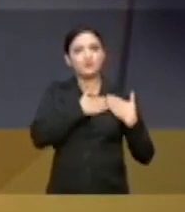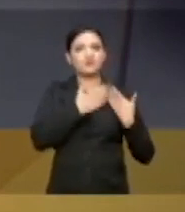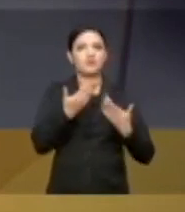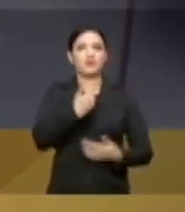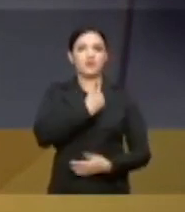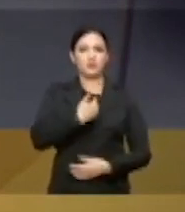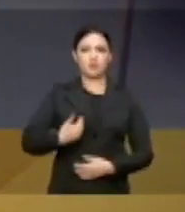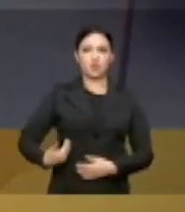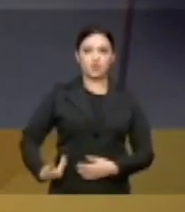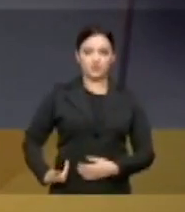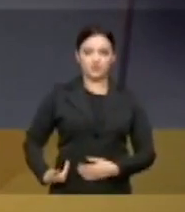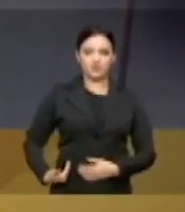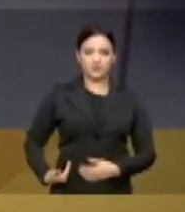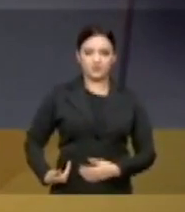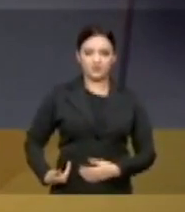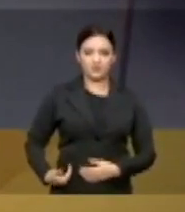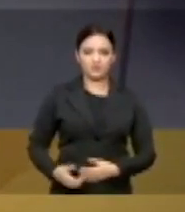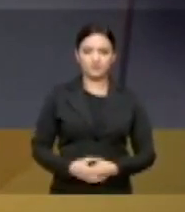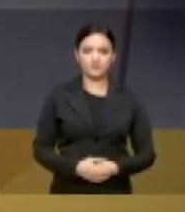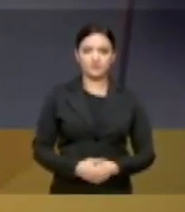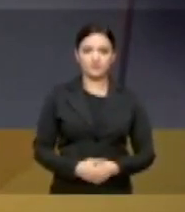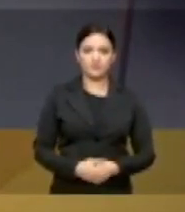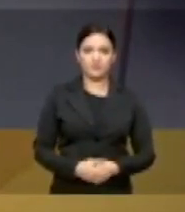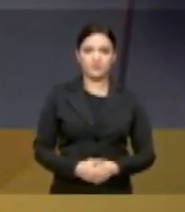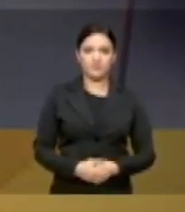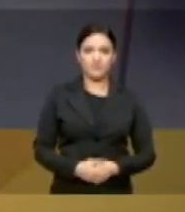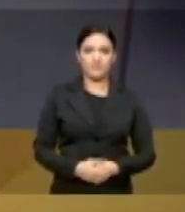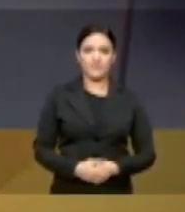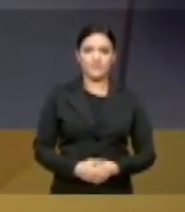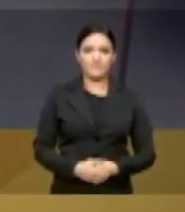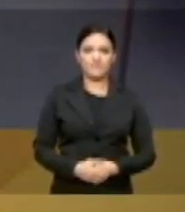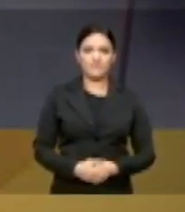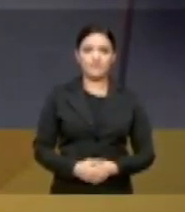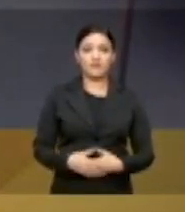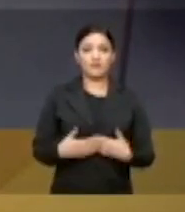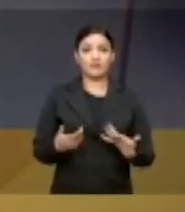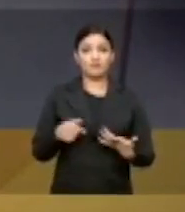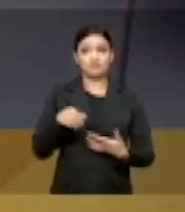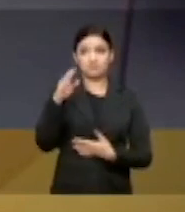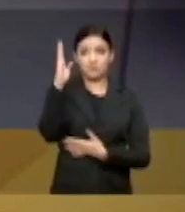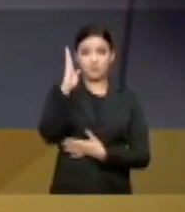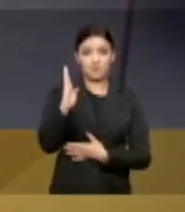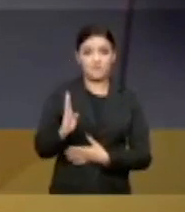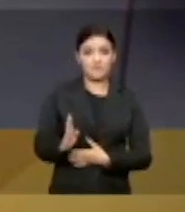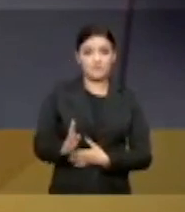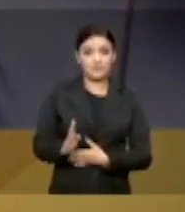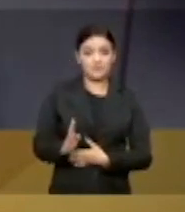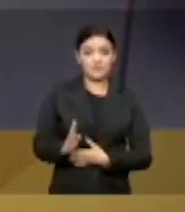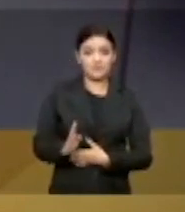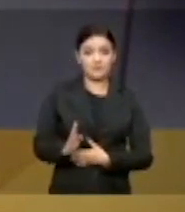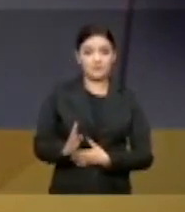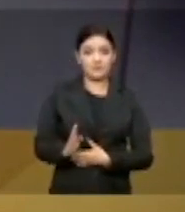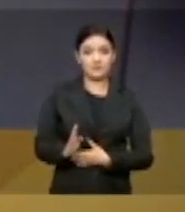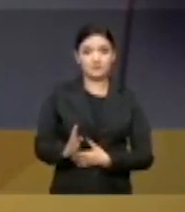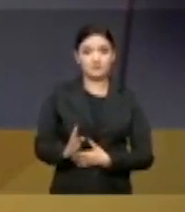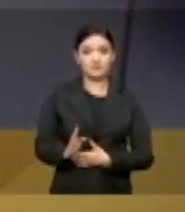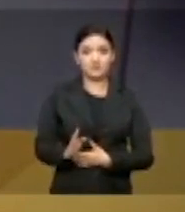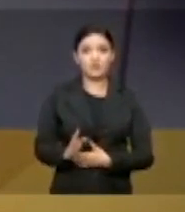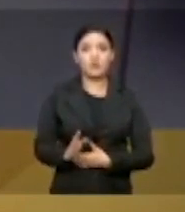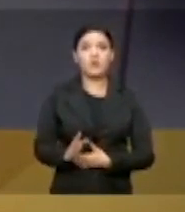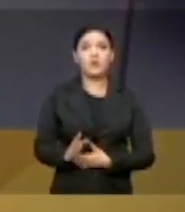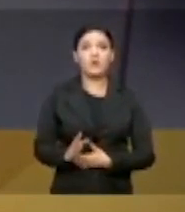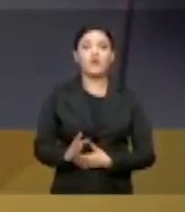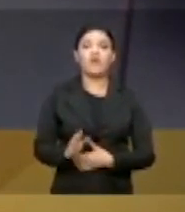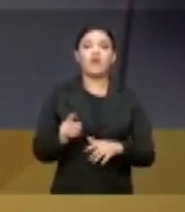Diga-se, Estado como um todo, ou seja, no contexto brasileiro, implica uma necessária